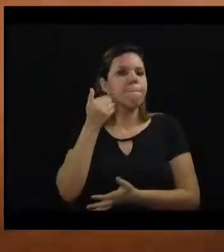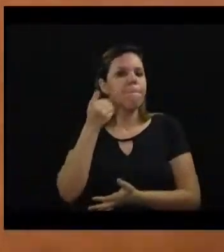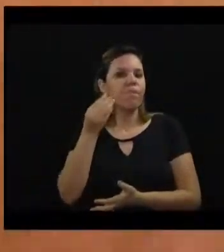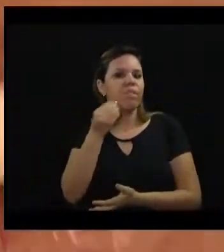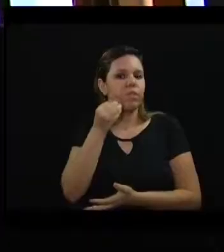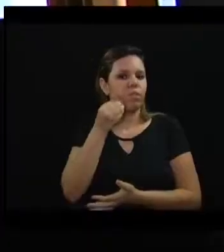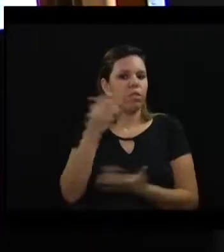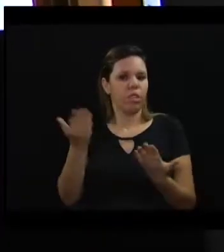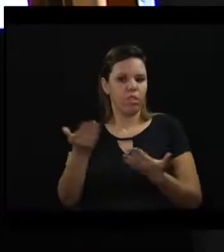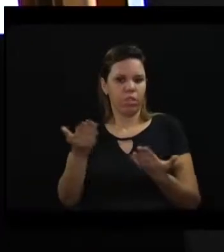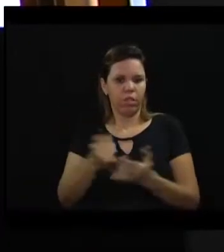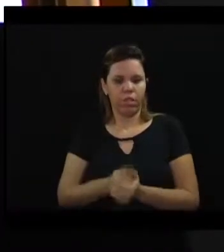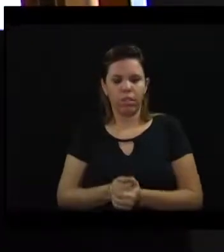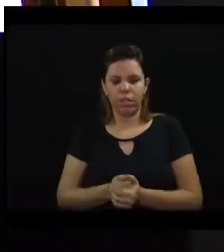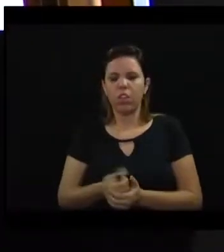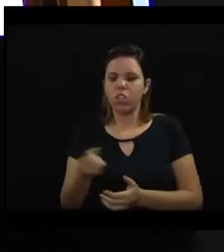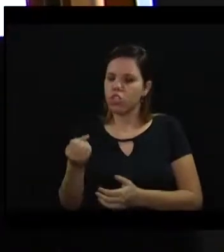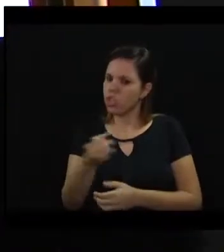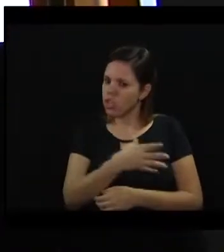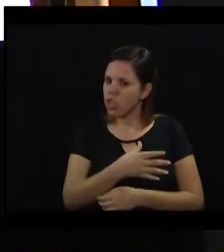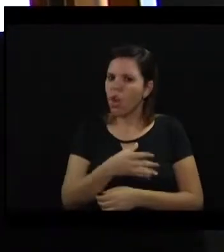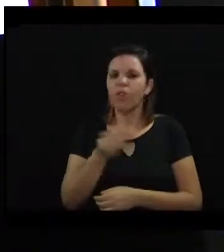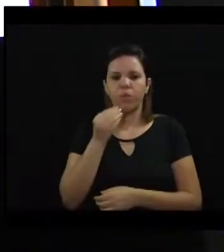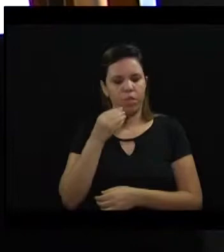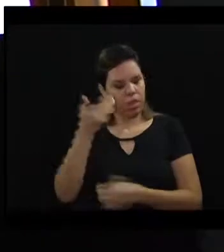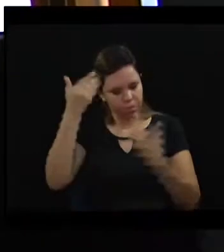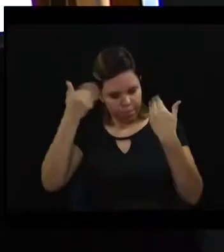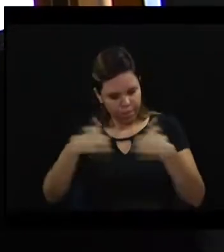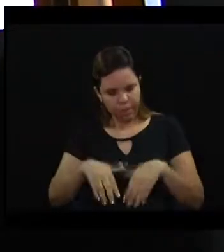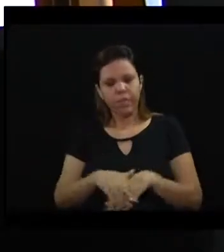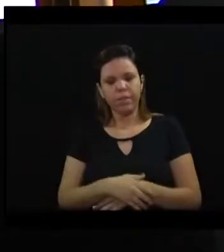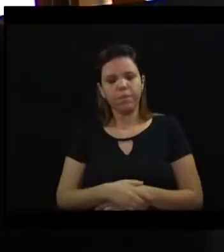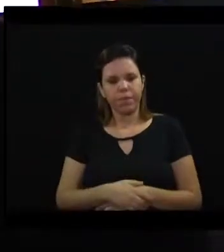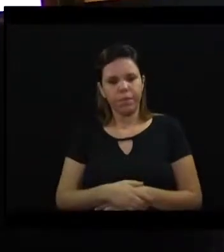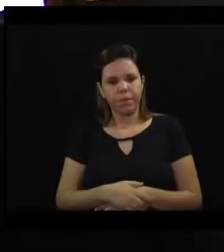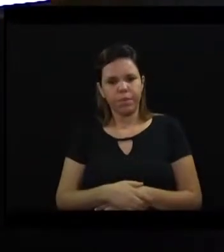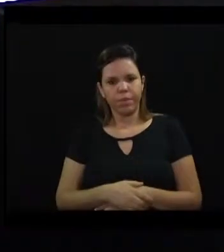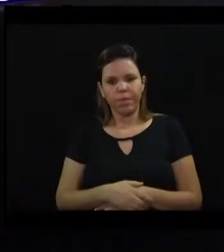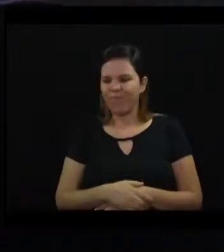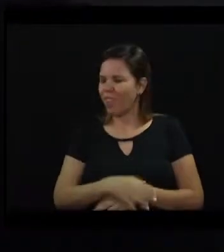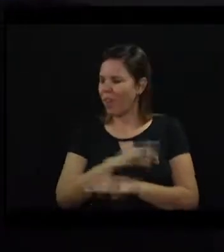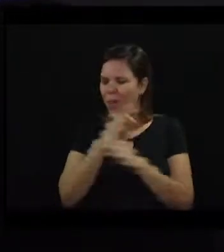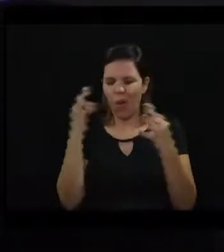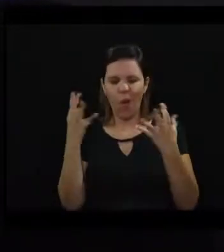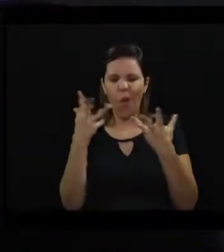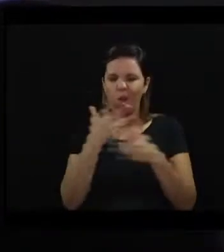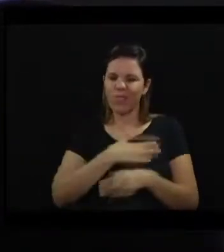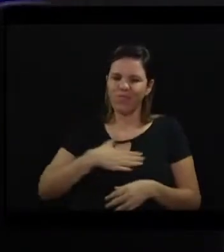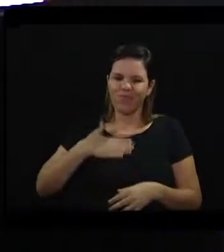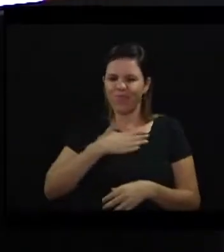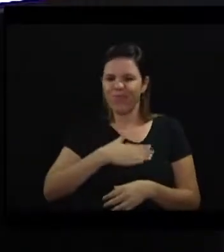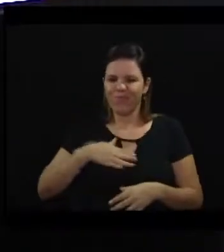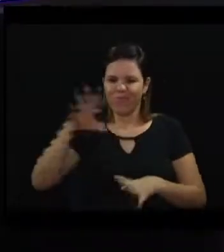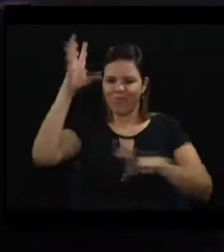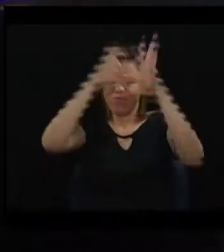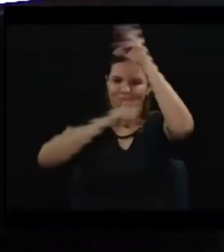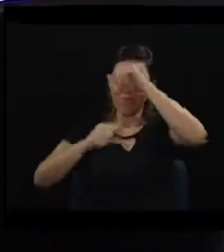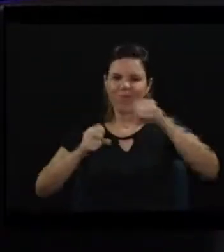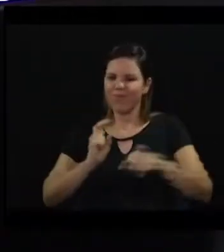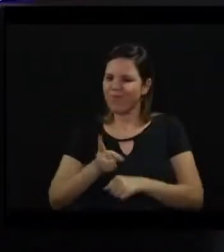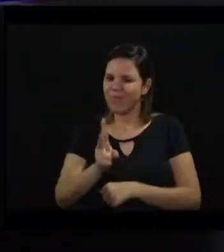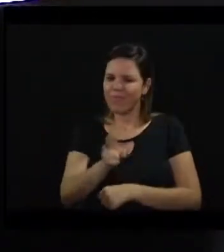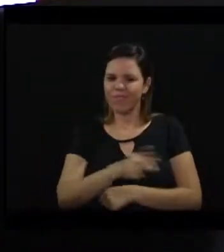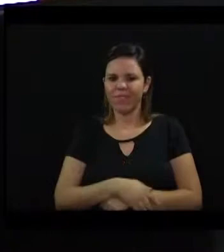oferecidas agora. Uma nova oportunidade, né? Para mim, né? Agora tá sendo da hora, legal, tô aprendendo. Cada dia que passa, tô gostando